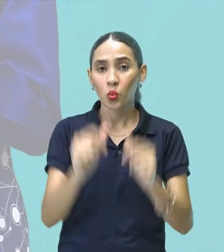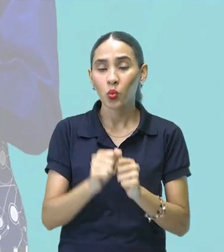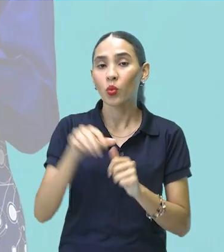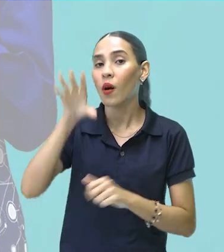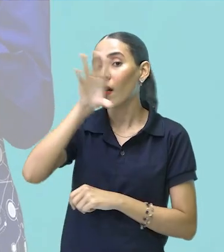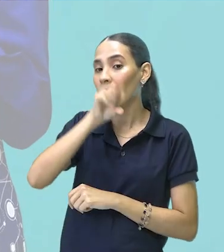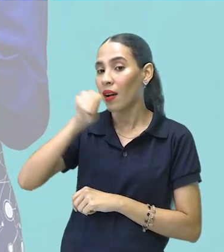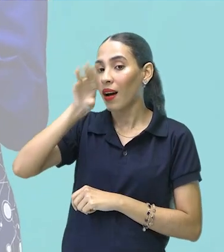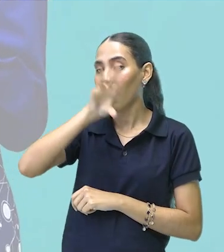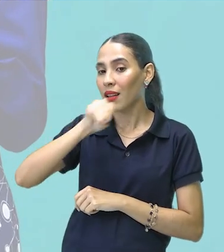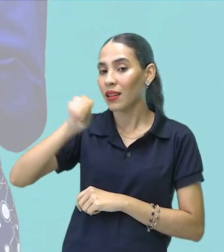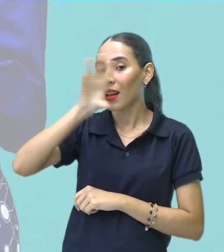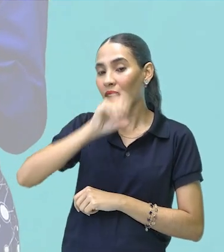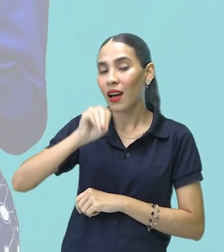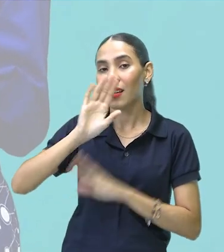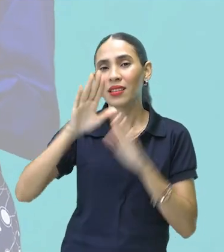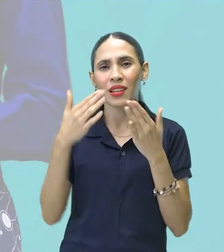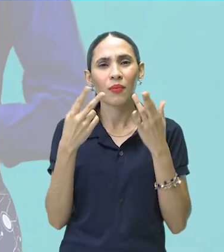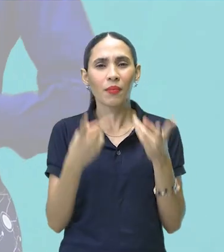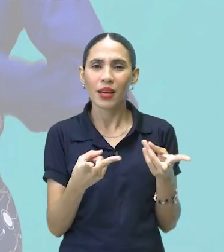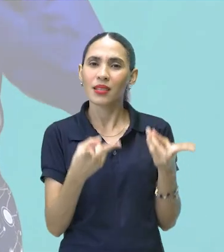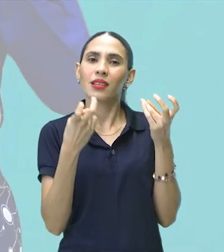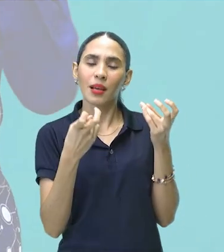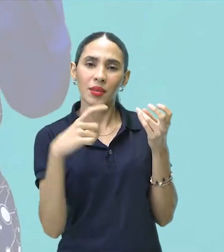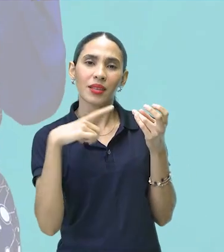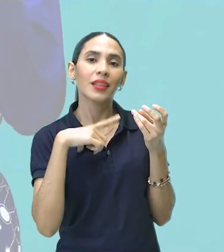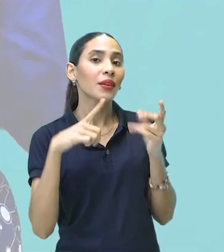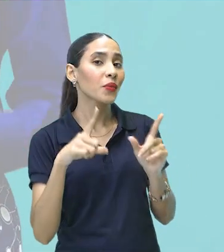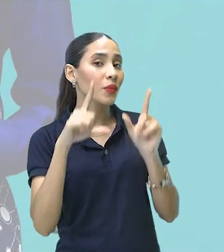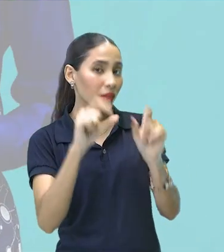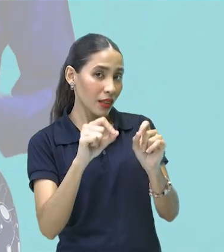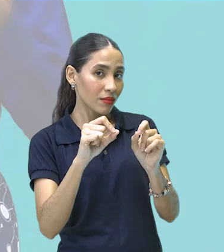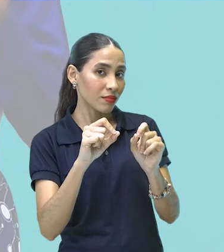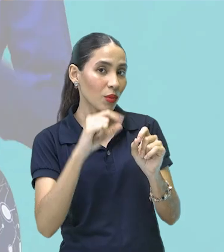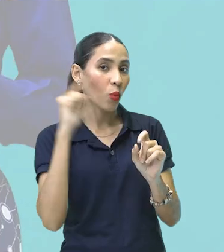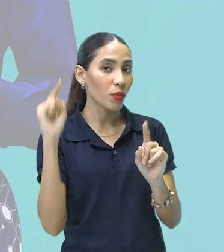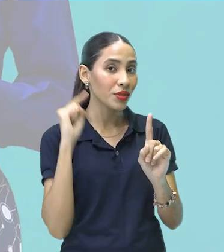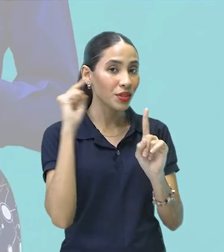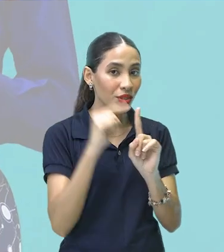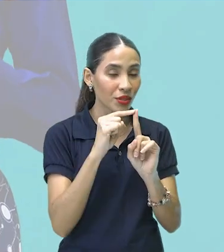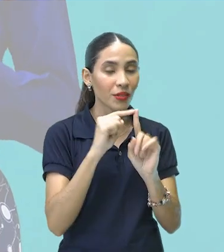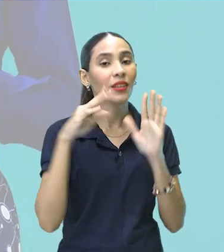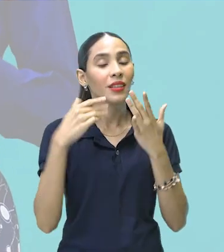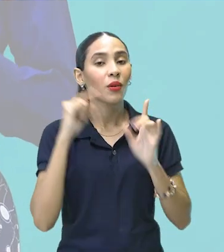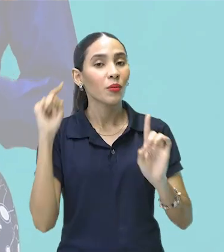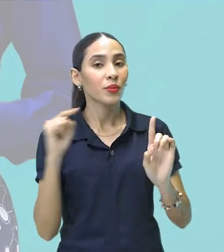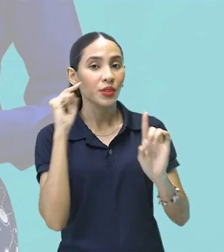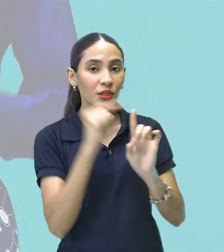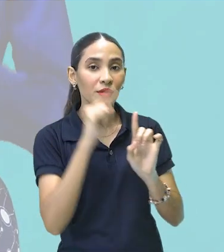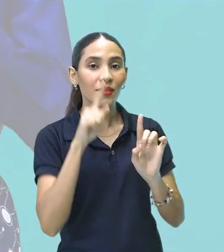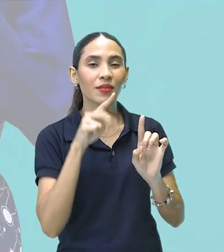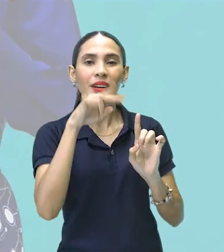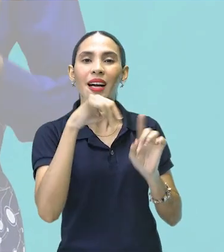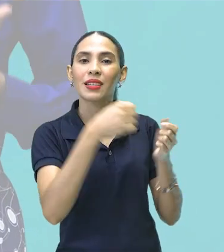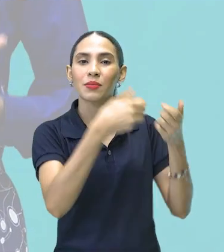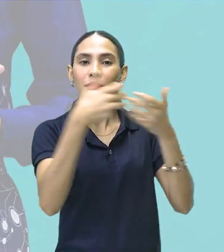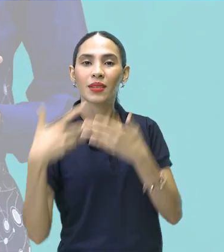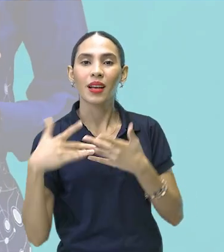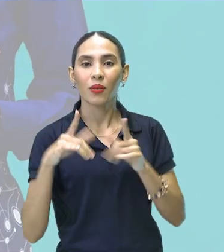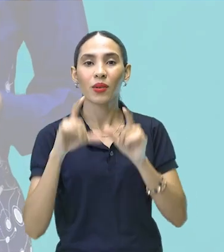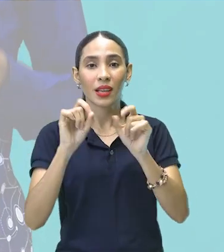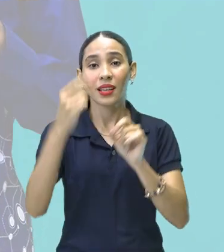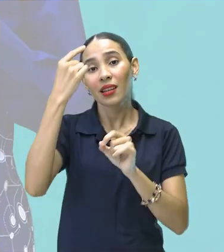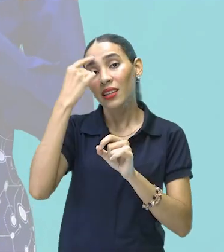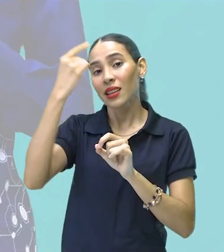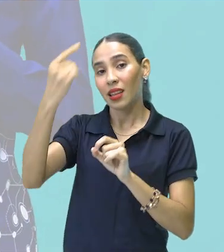fala, a gente percebe que possui uma intenção. Essa intenção, ela vai exprimir uma